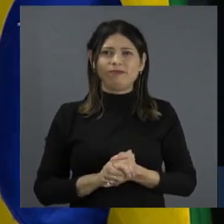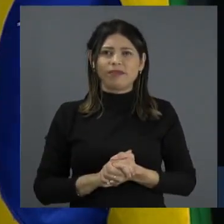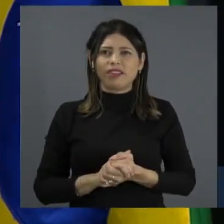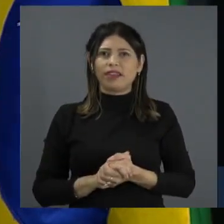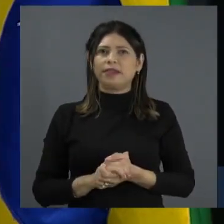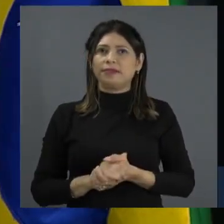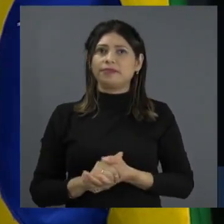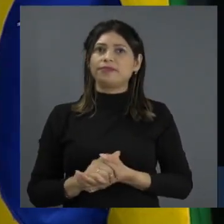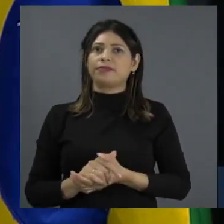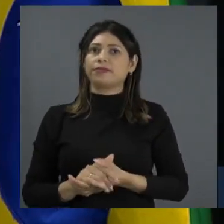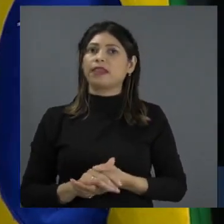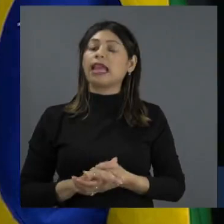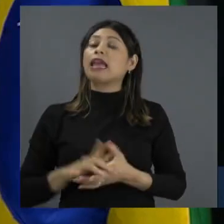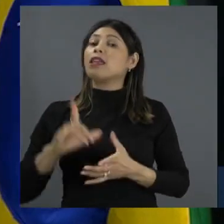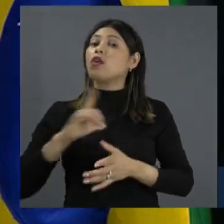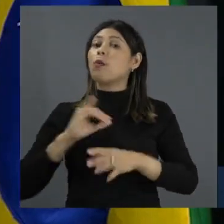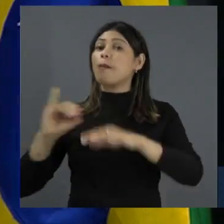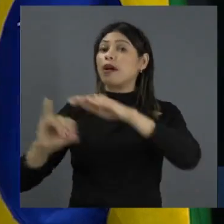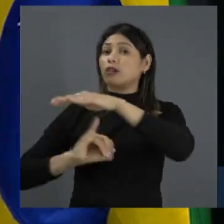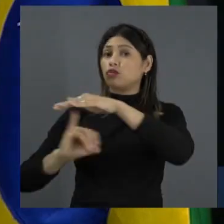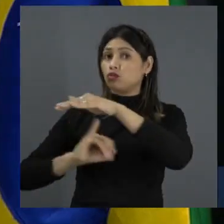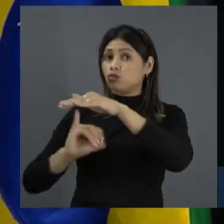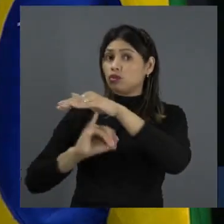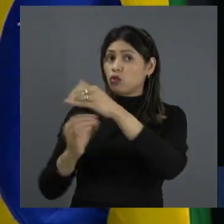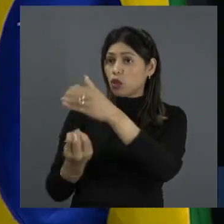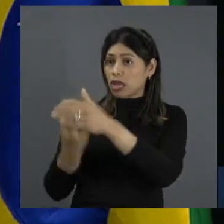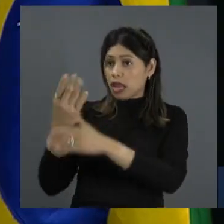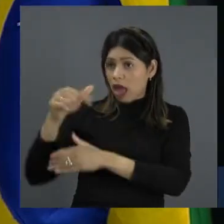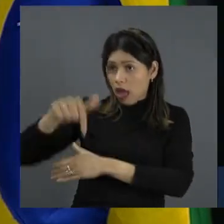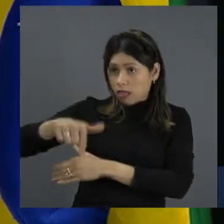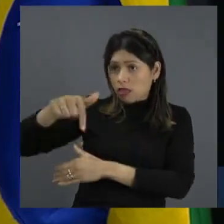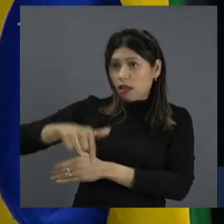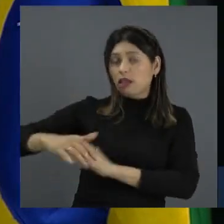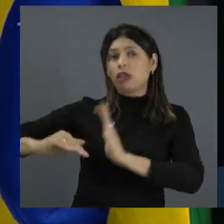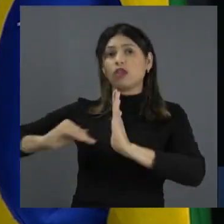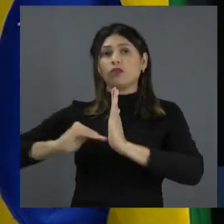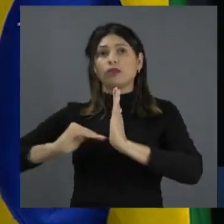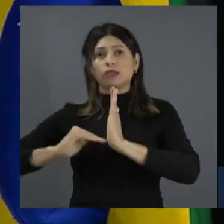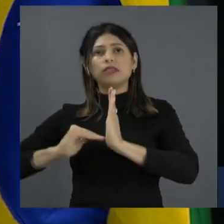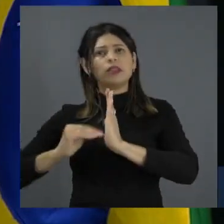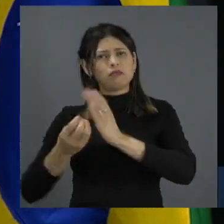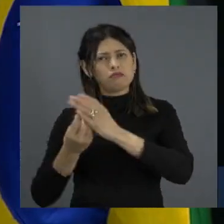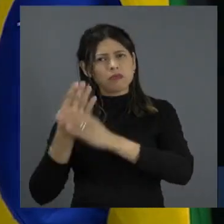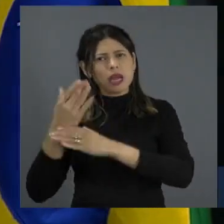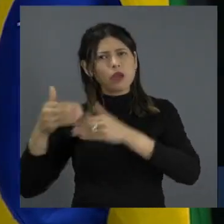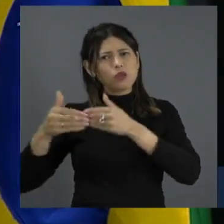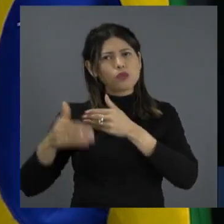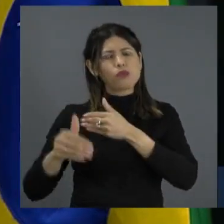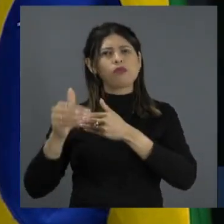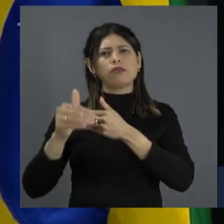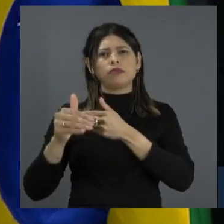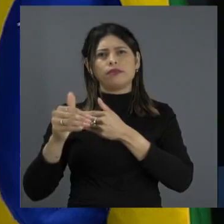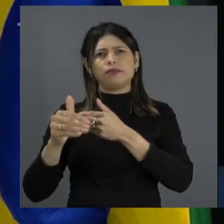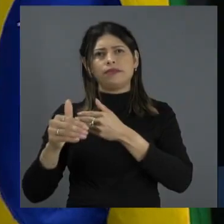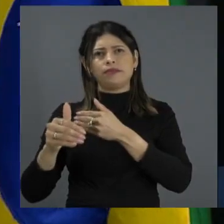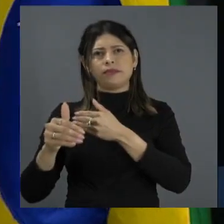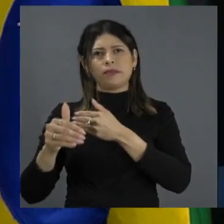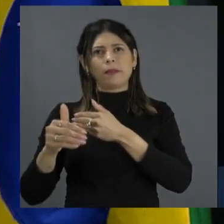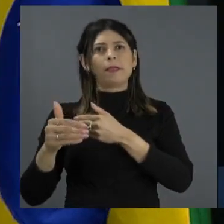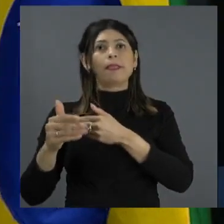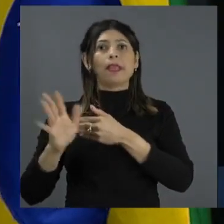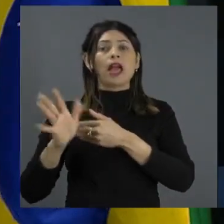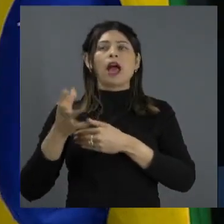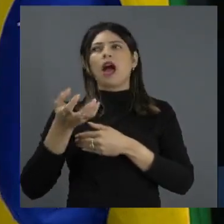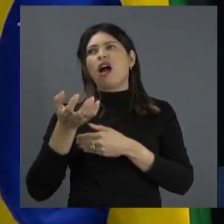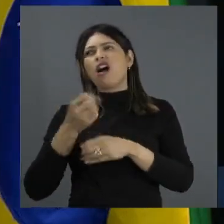Uma instituição que foi criada aqui dentro do Senado Federal. Há alguns anos atrás,